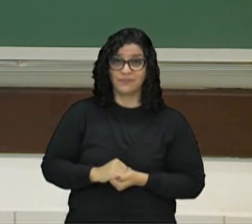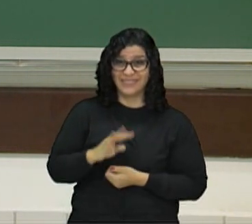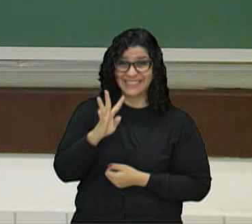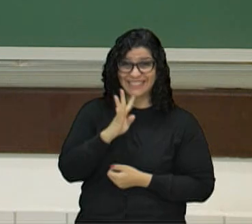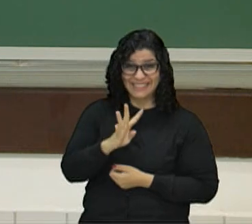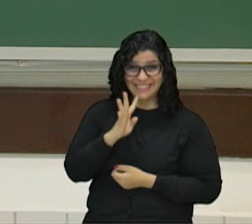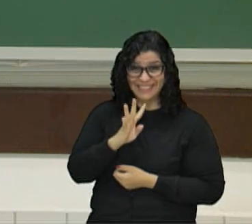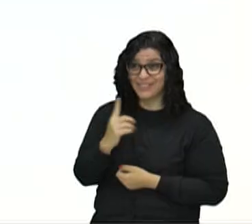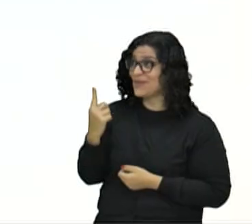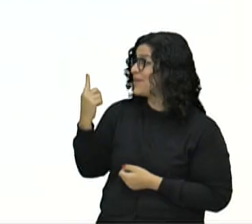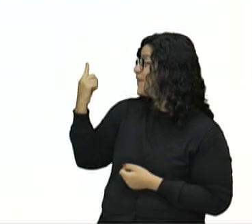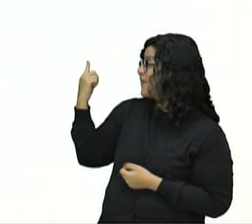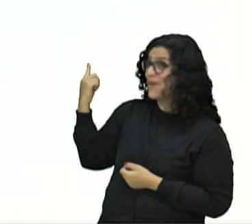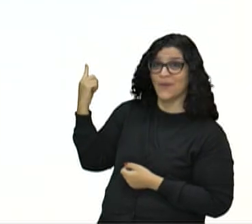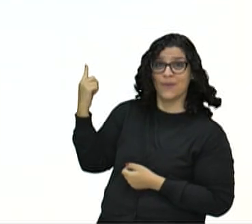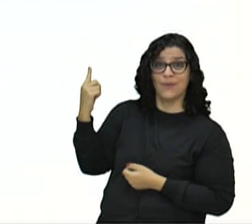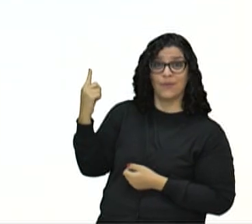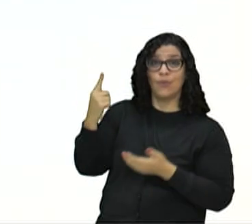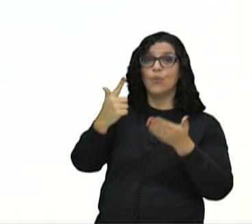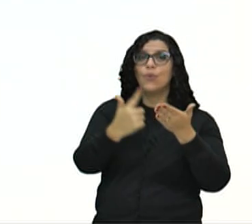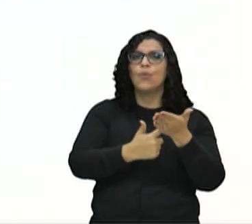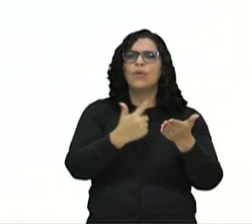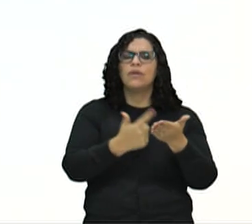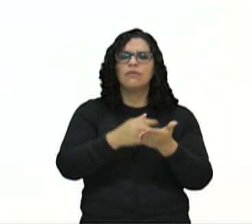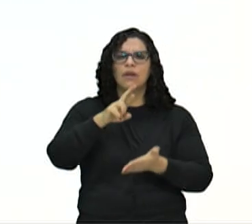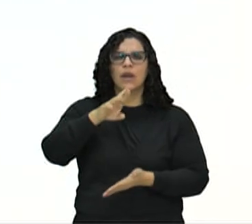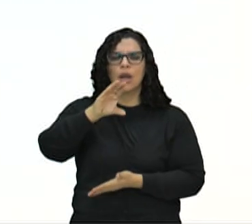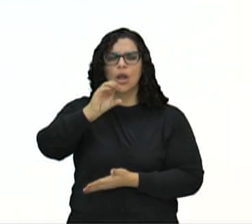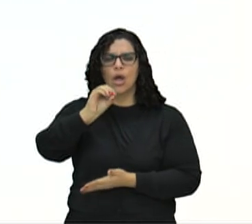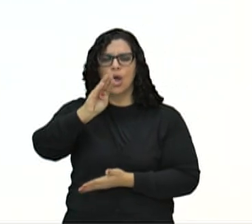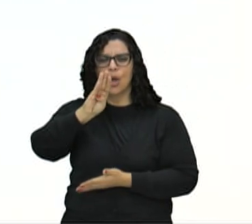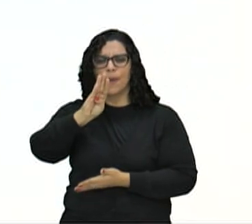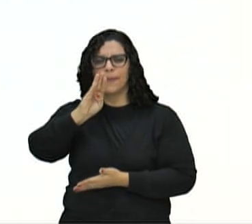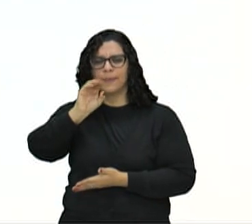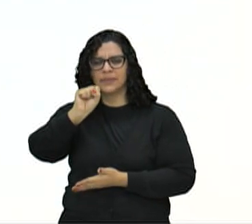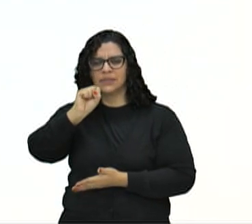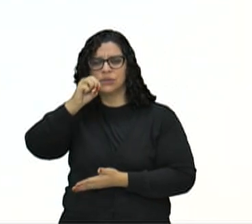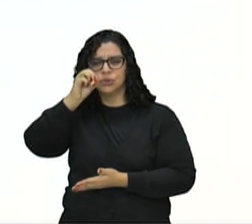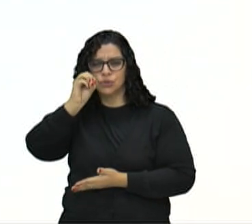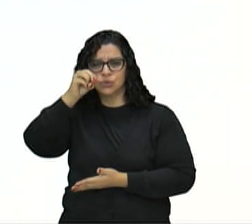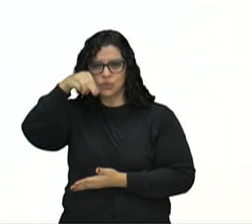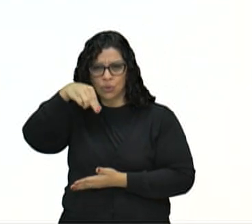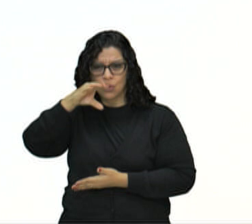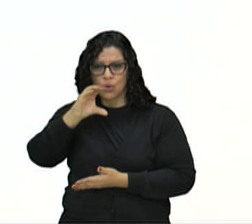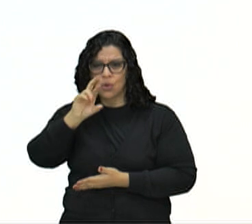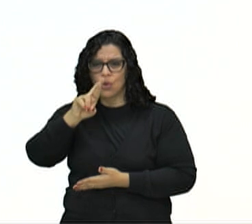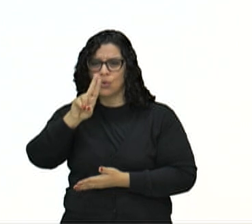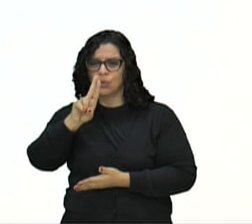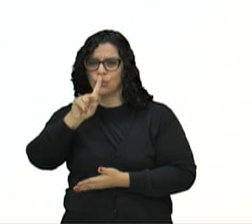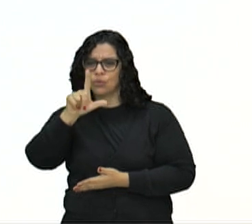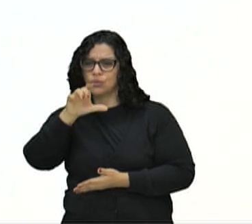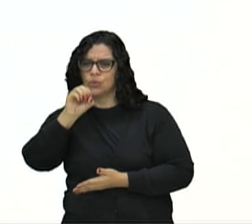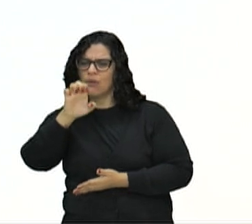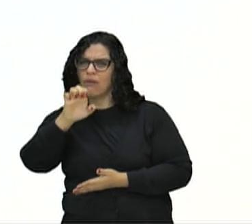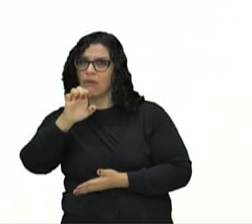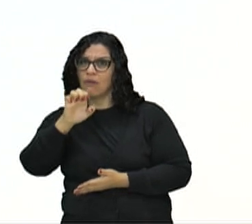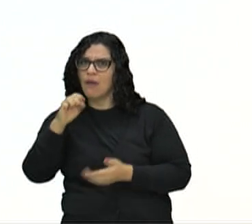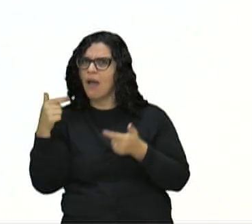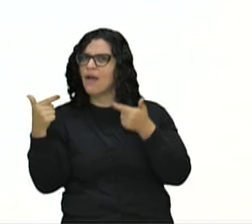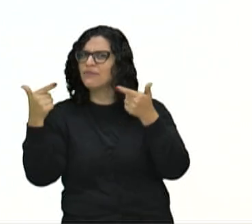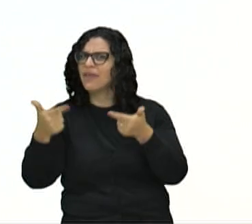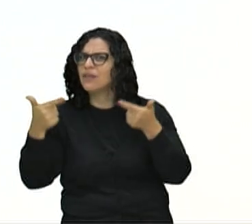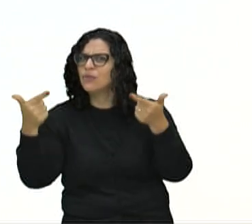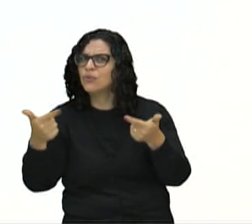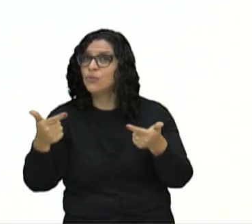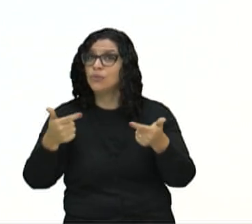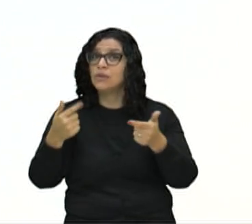Legal, né? Robinson Crusoe, As Aventuras de Robinson Crusoe. Olha só que capa